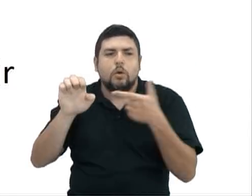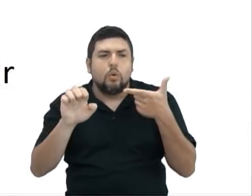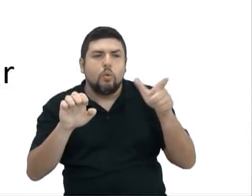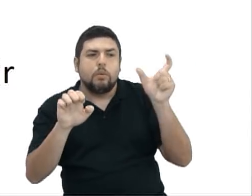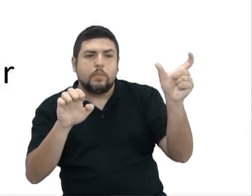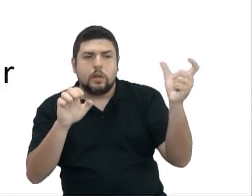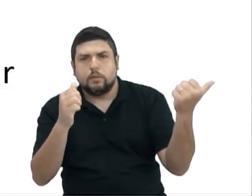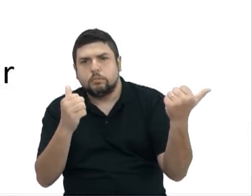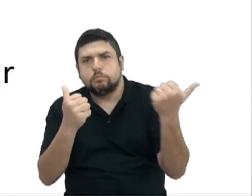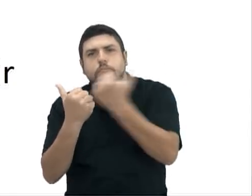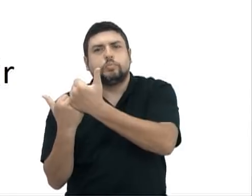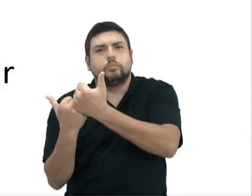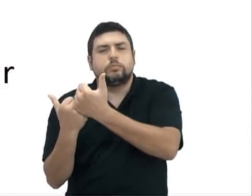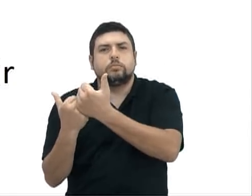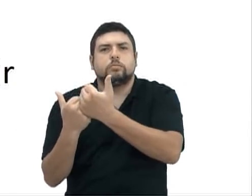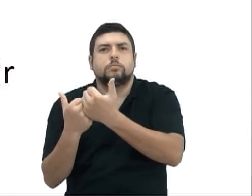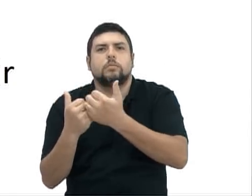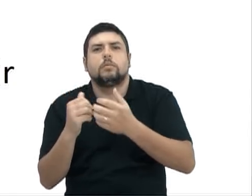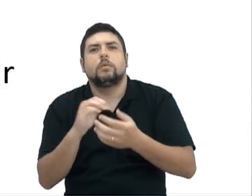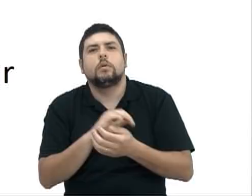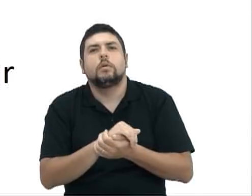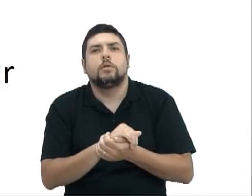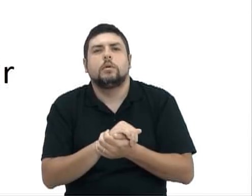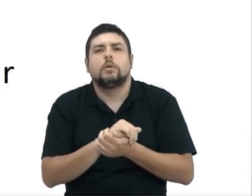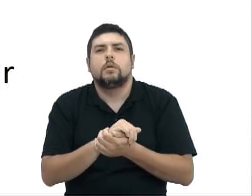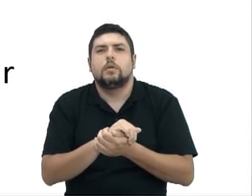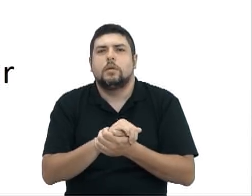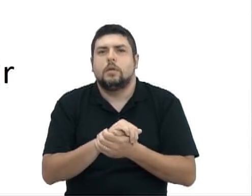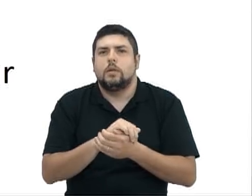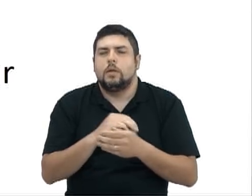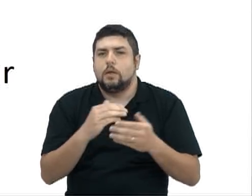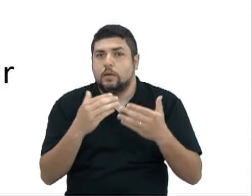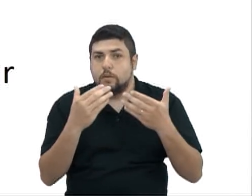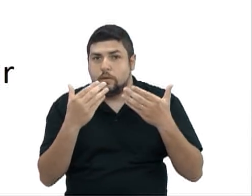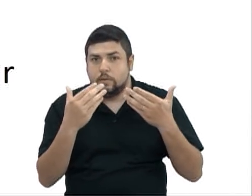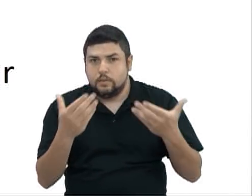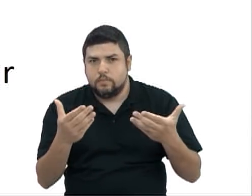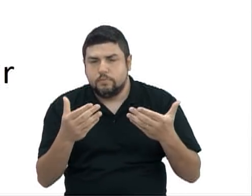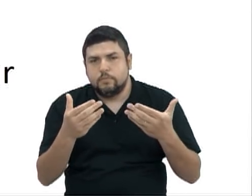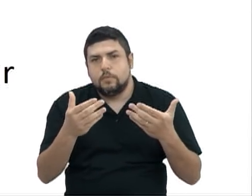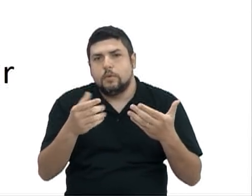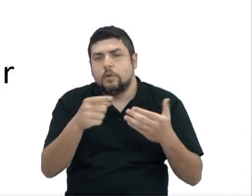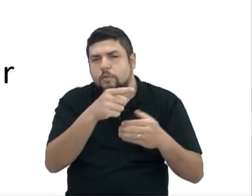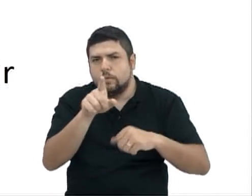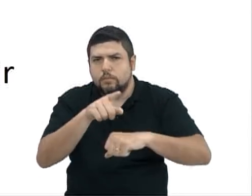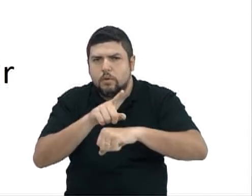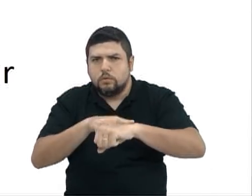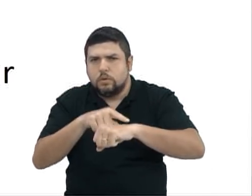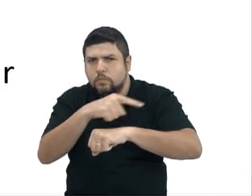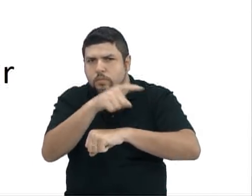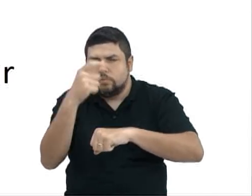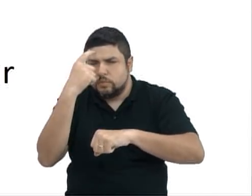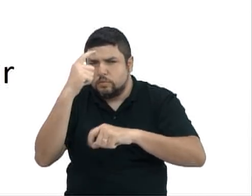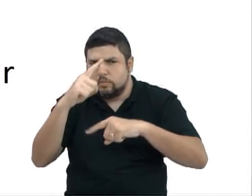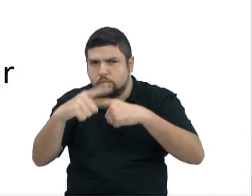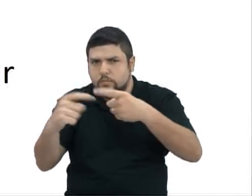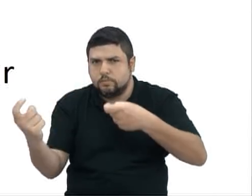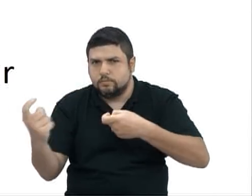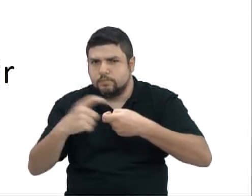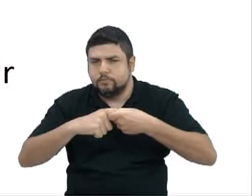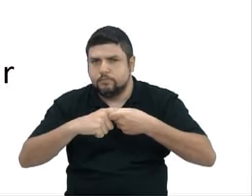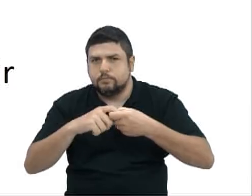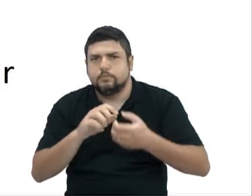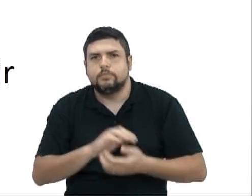para substituir ou acompanhar esses dois nomes? Tudo bem? Um tempinho e nós já voltamos.